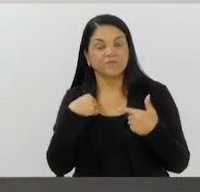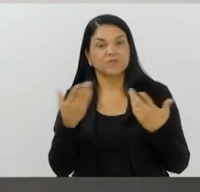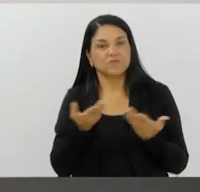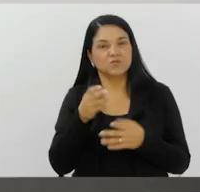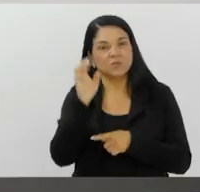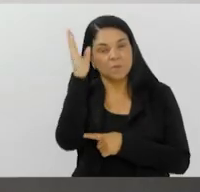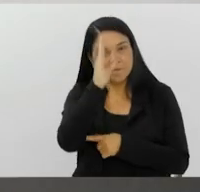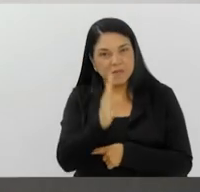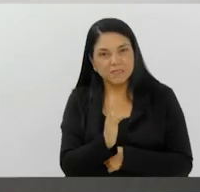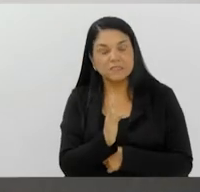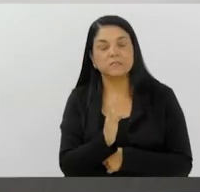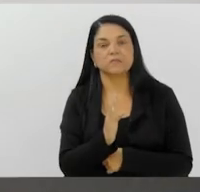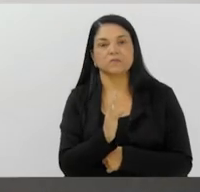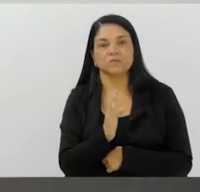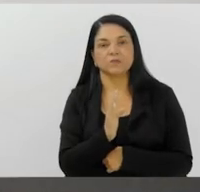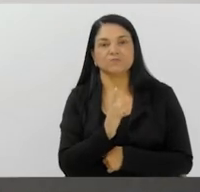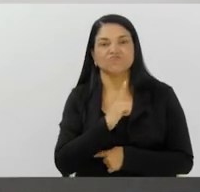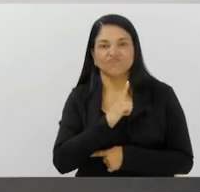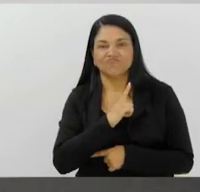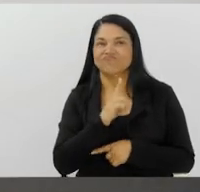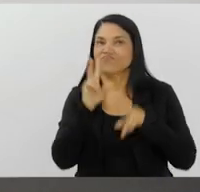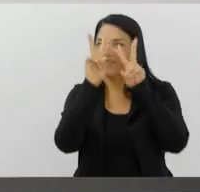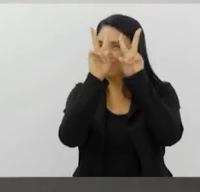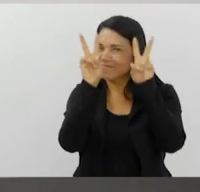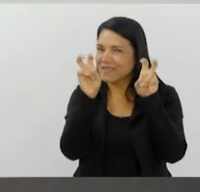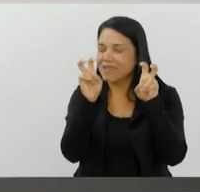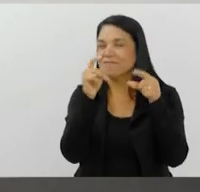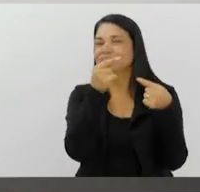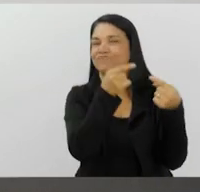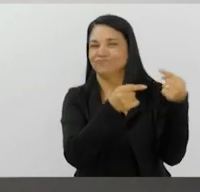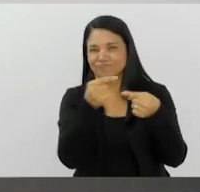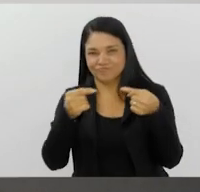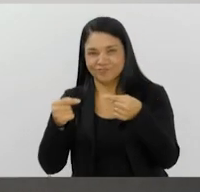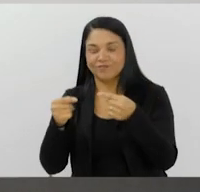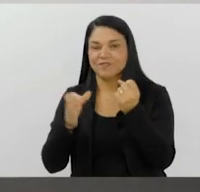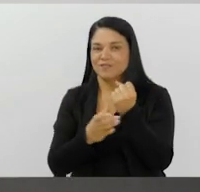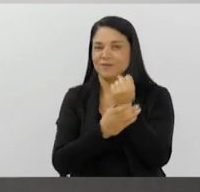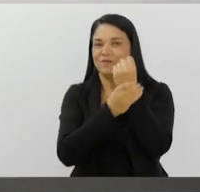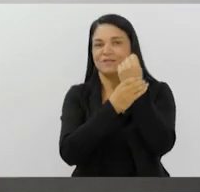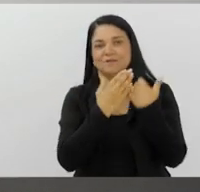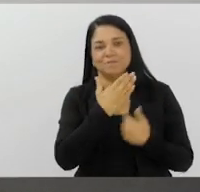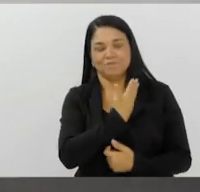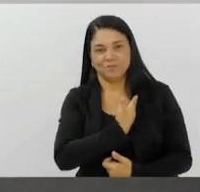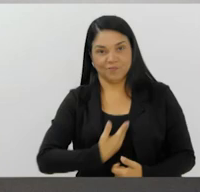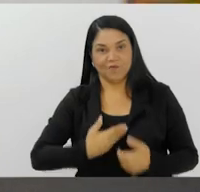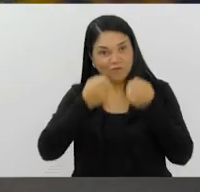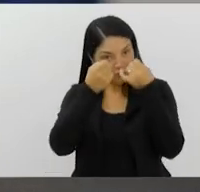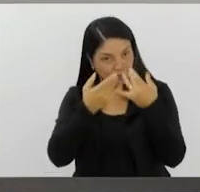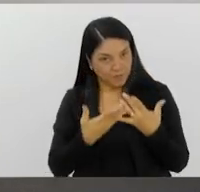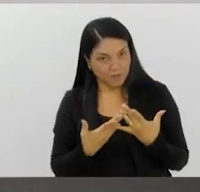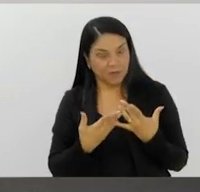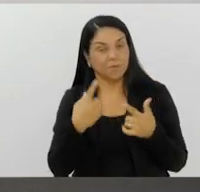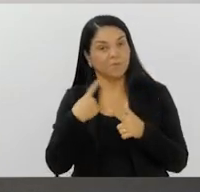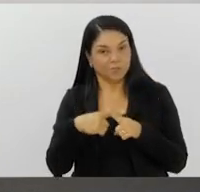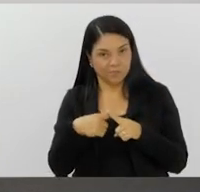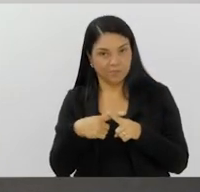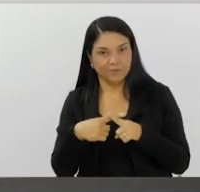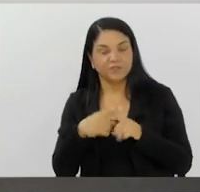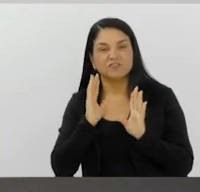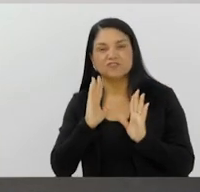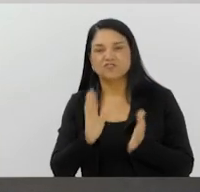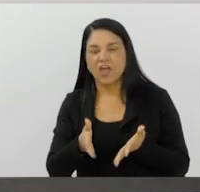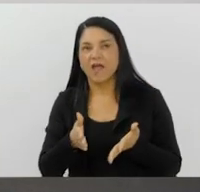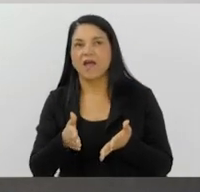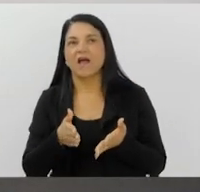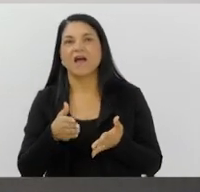uma tempestade perfeita no tema do reconhecimento facial na segurança pública vou explicar um pouco porquê eh existe já Como já